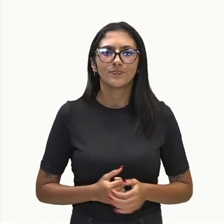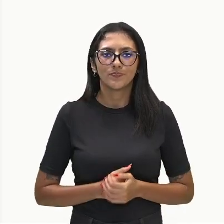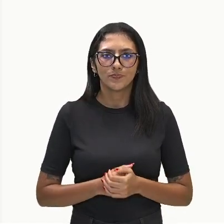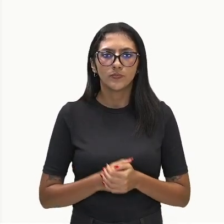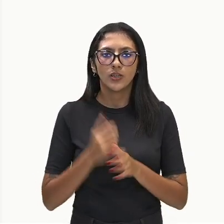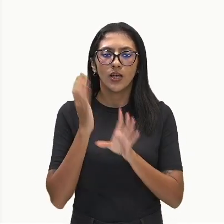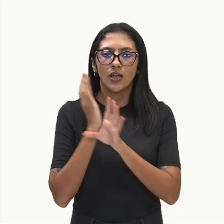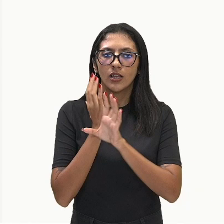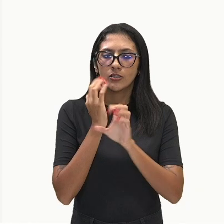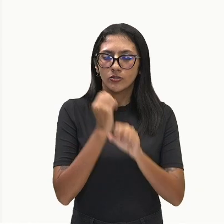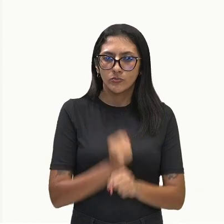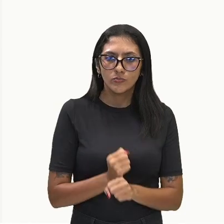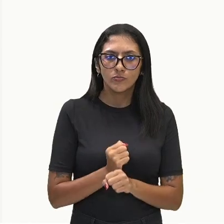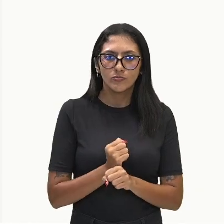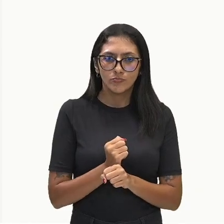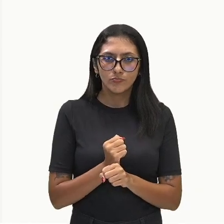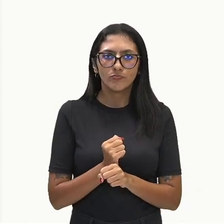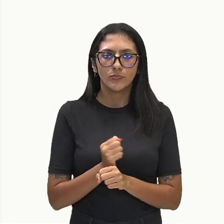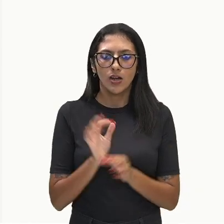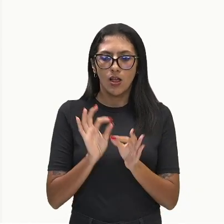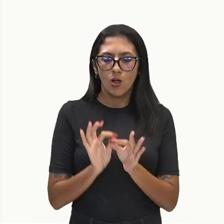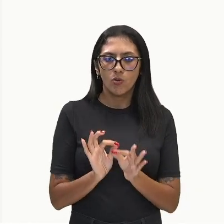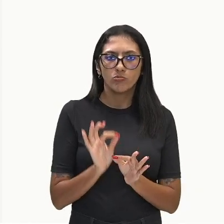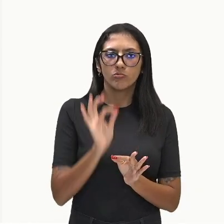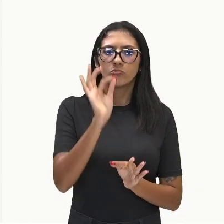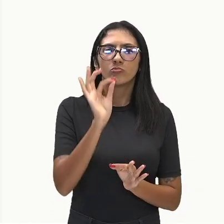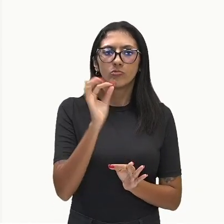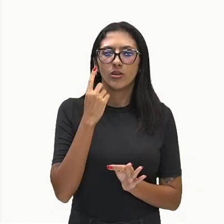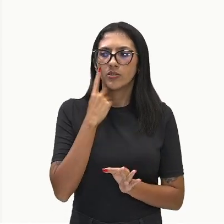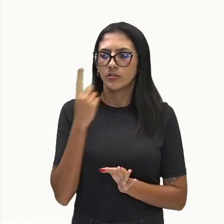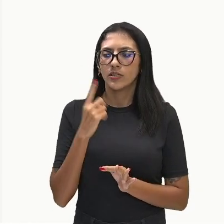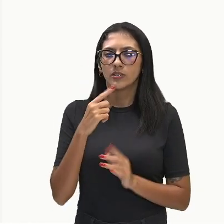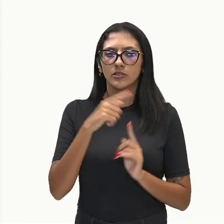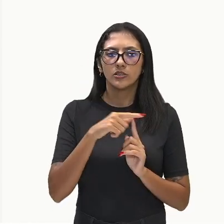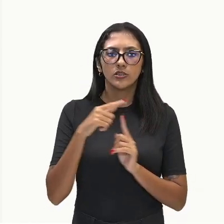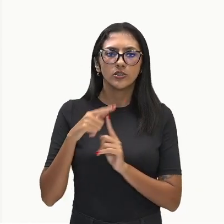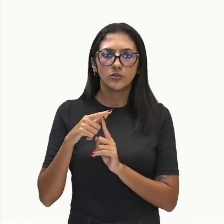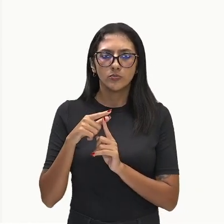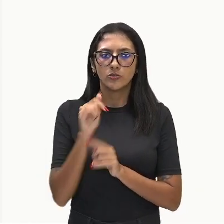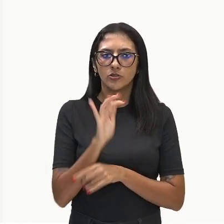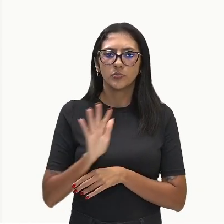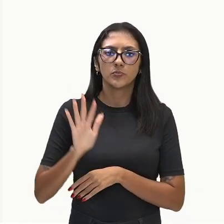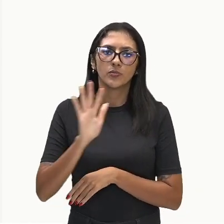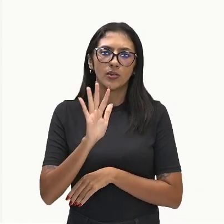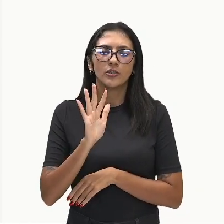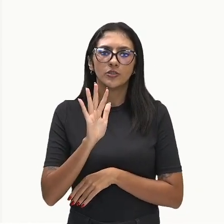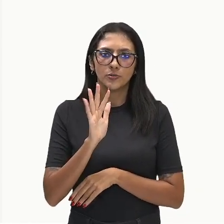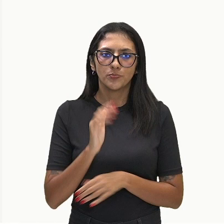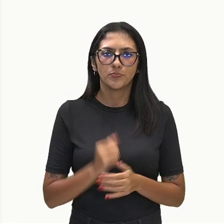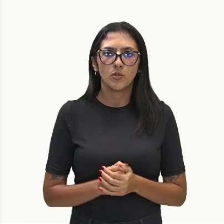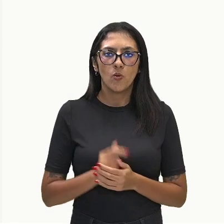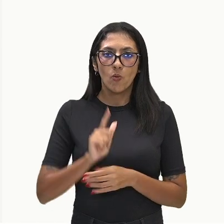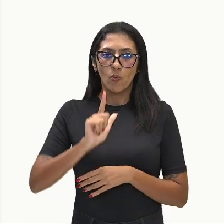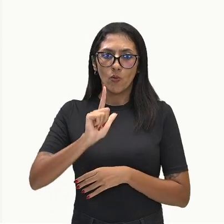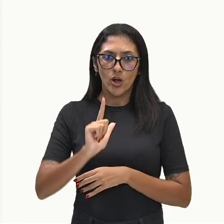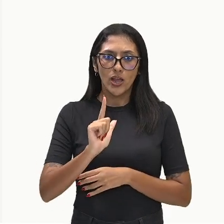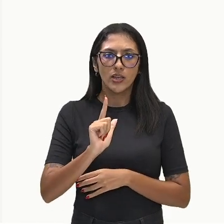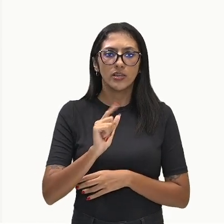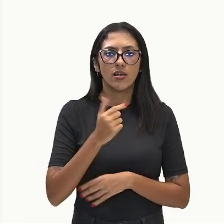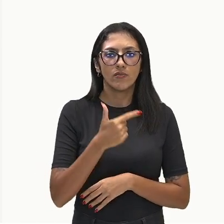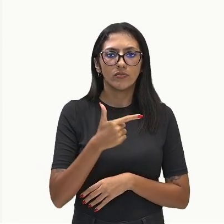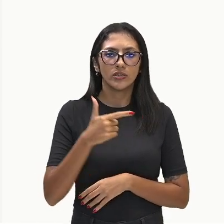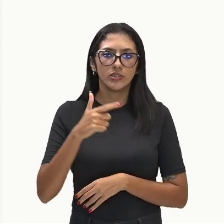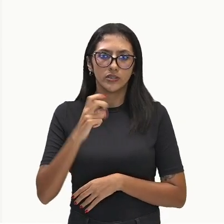de um triângulo isósceles, sabendo que os lados congruentes medem 25 centímetros cada um e que a base